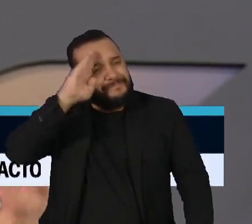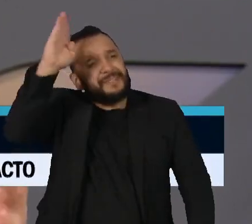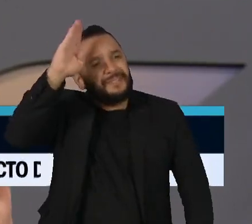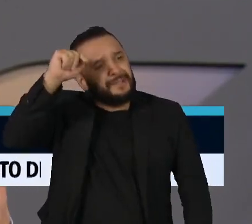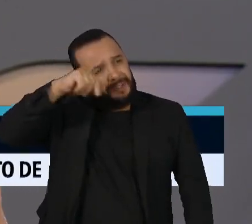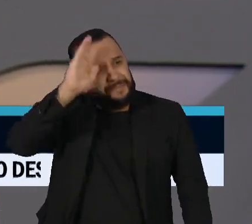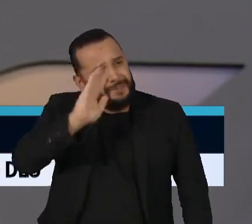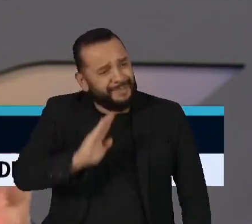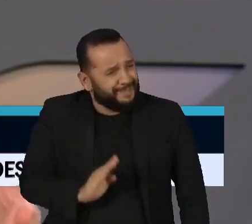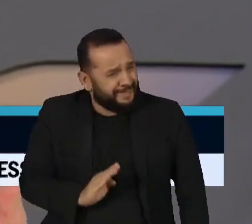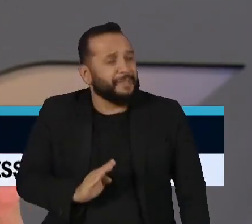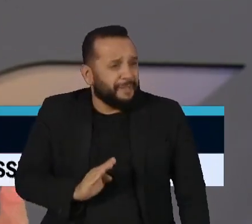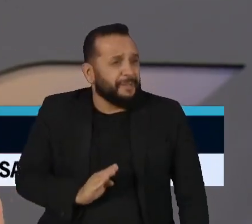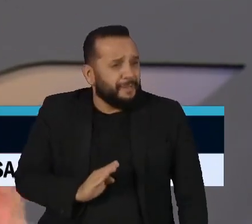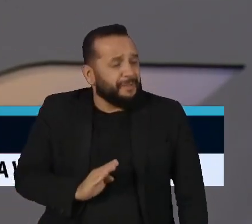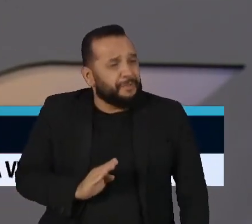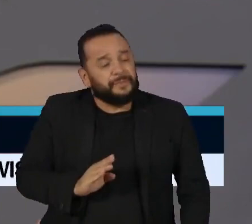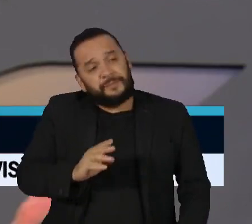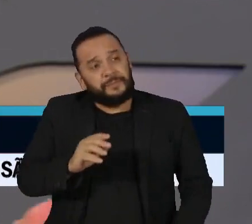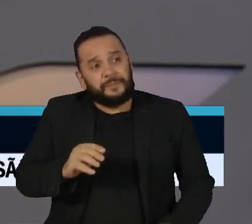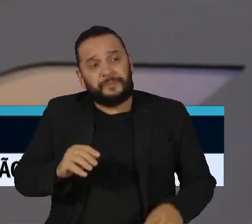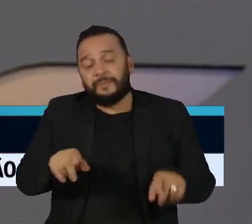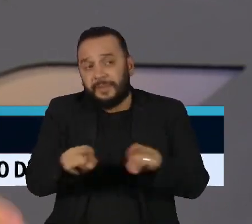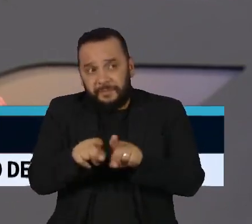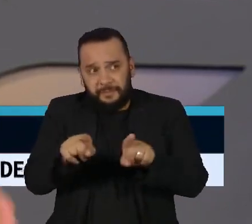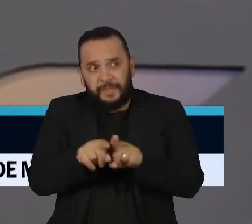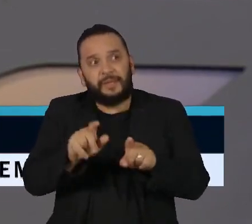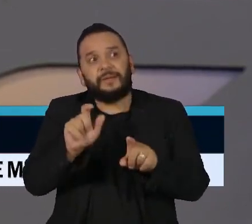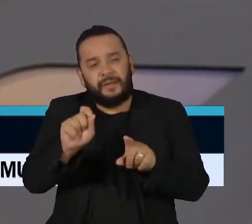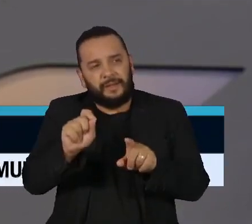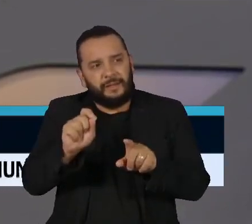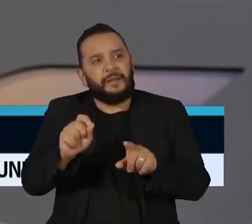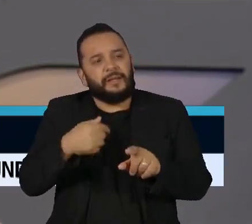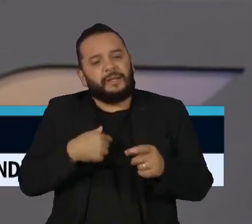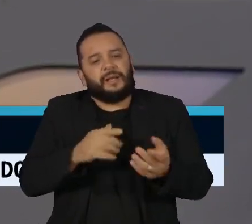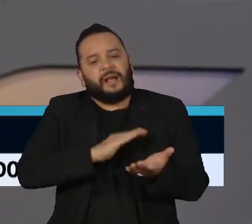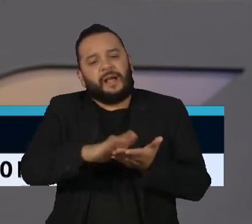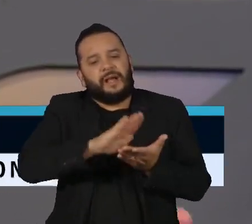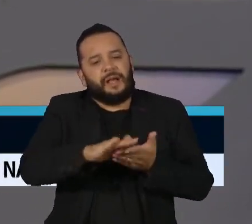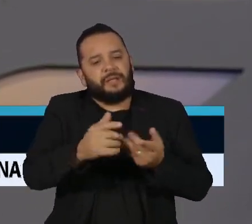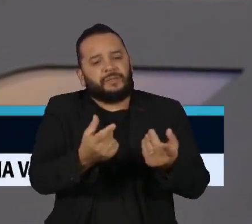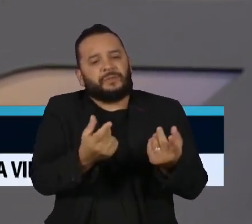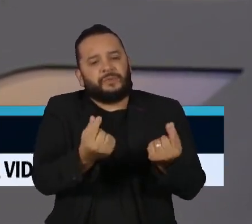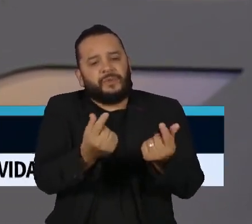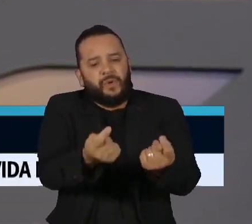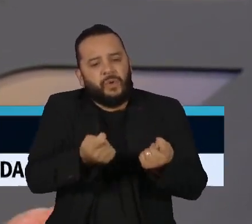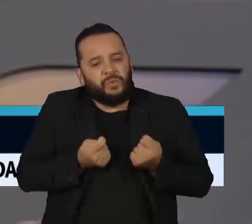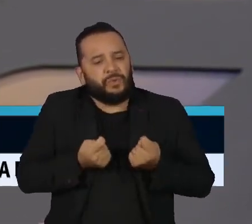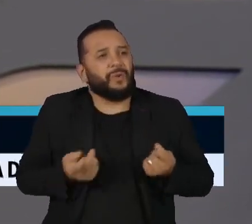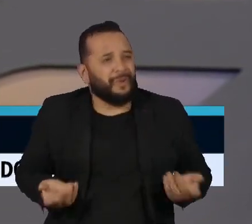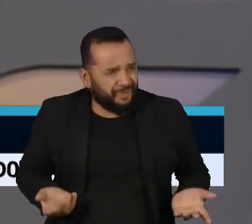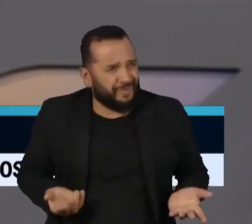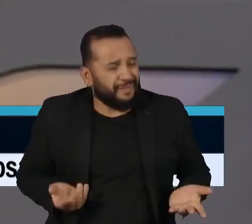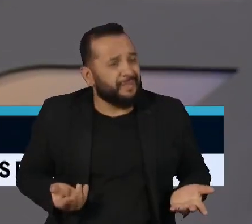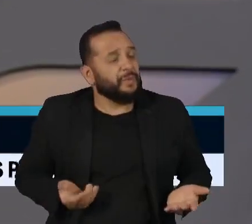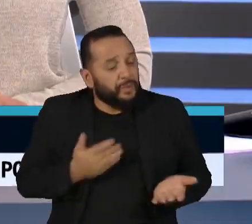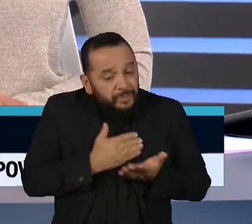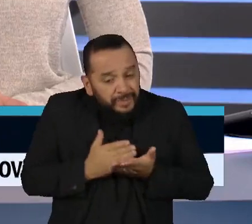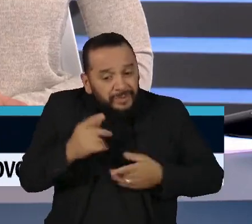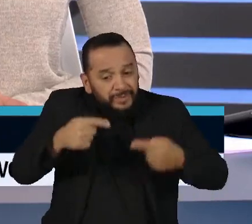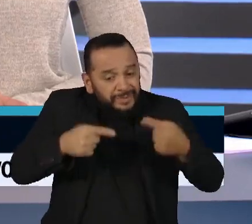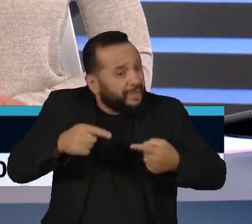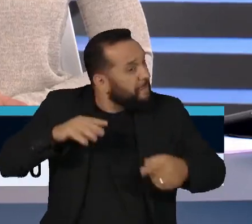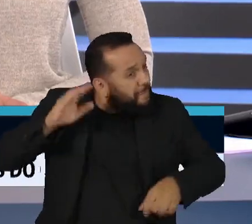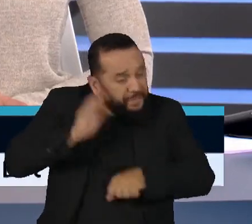para o país como de maneira geral específico para esse governo que é a questão do arcabouço fiscal foi apresentado começou uma discussão essa é uma discussões mais